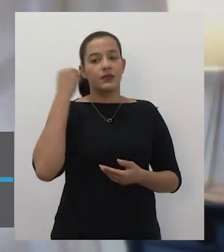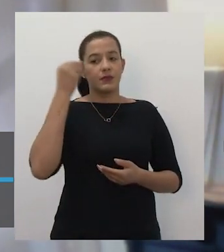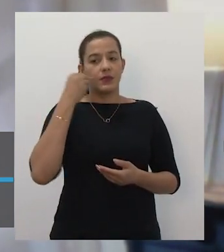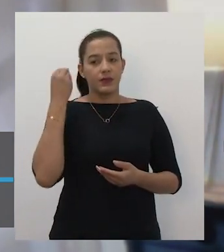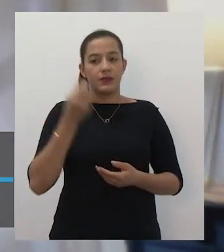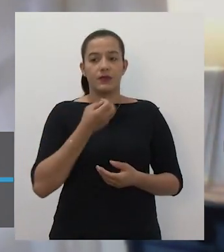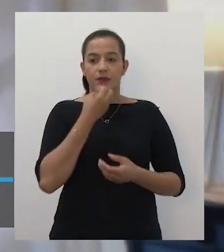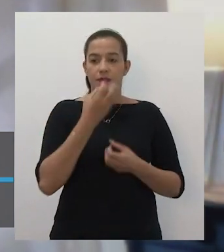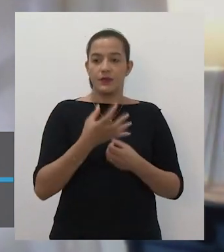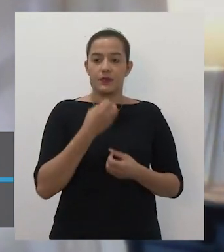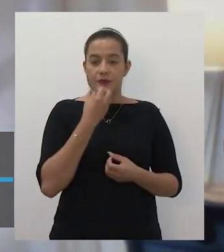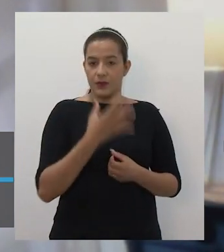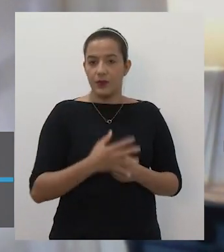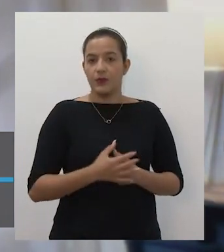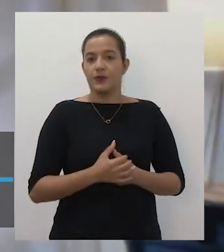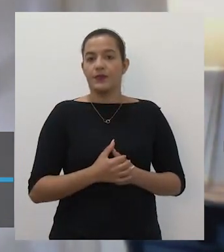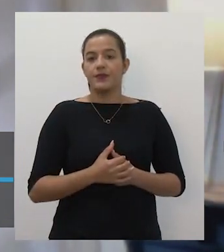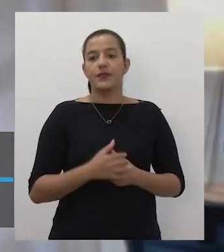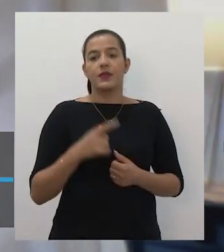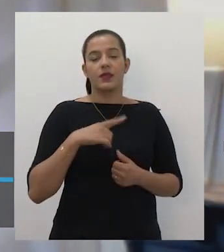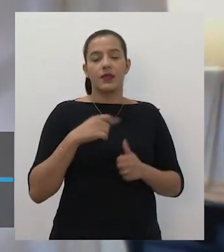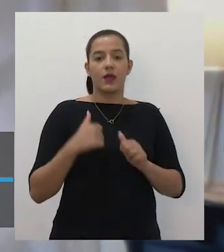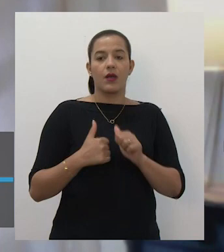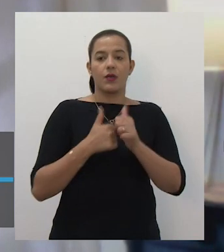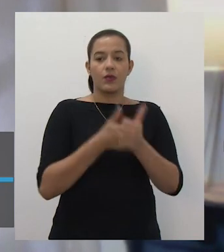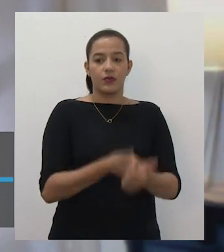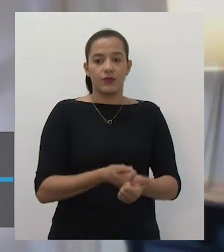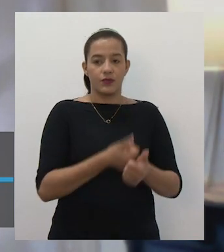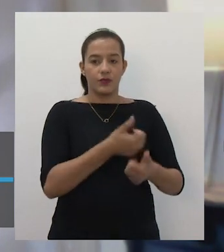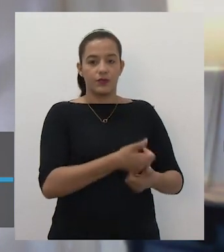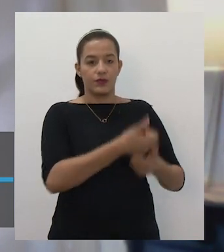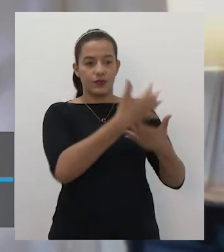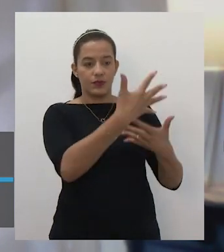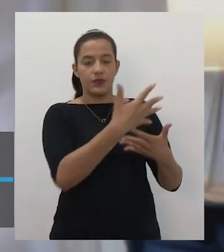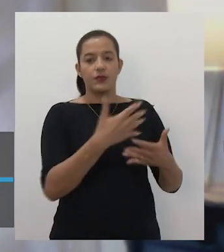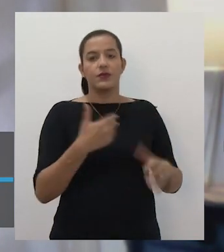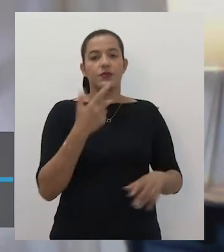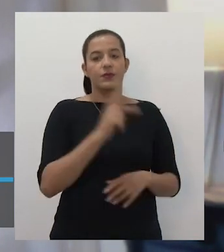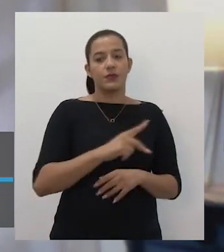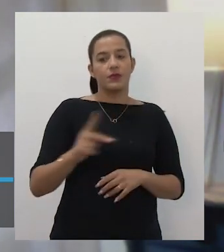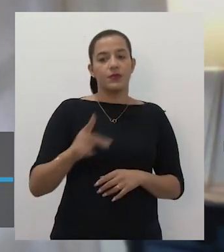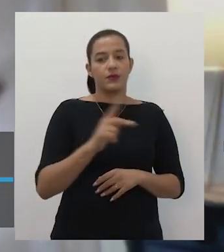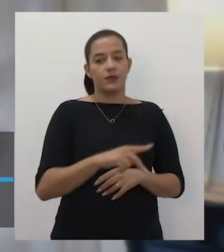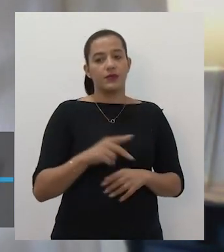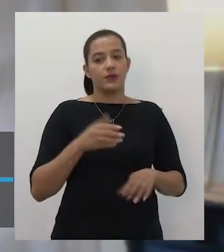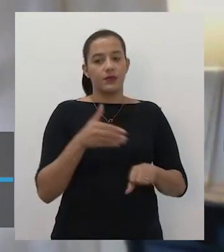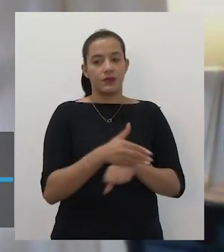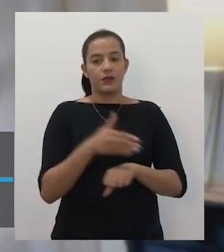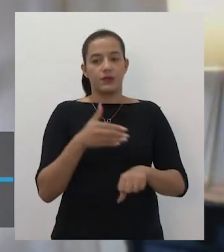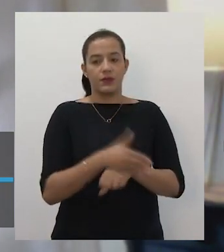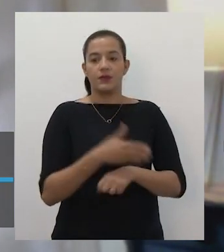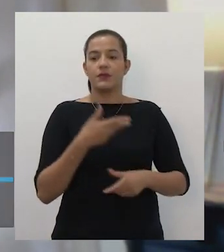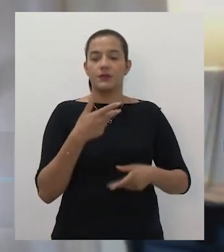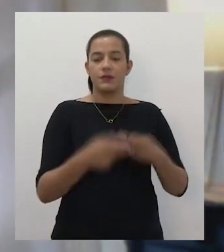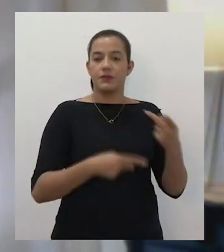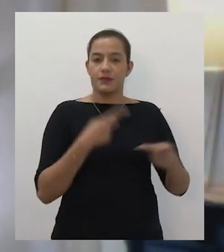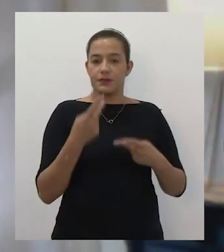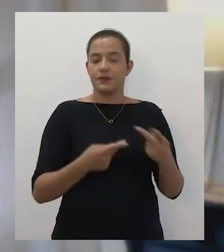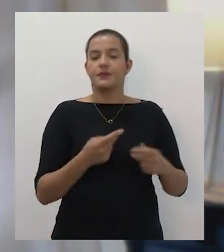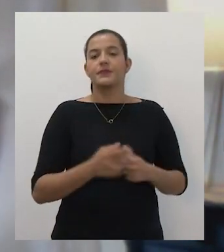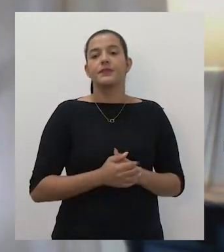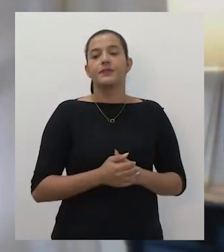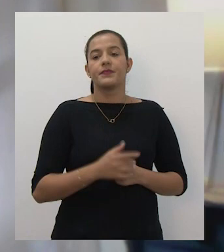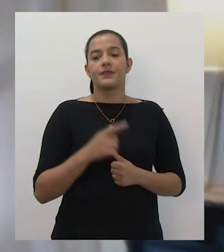bastante interessante também poder acompanhar o chat, né? Os professores estão participando bastante ativamente do